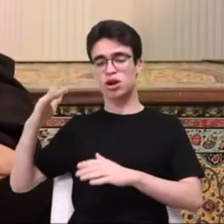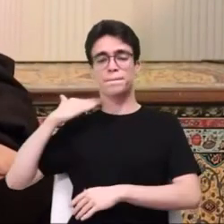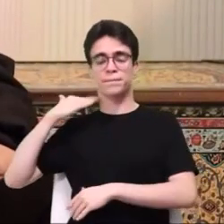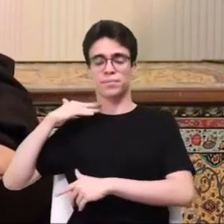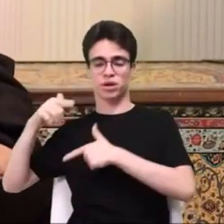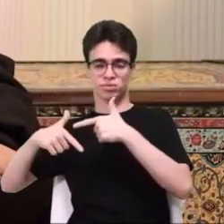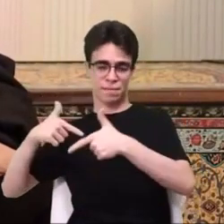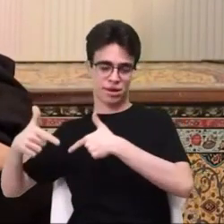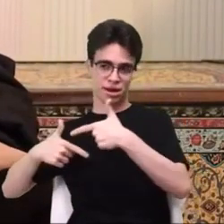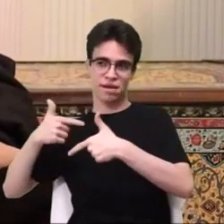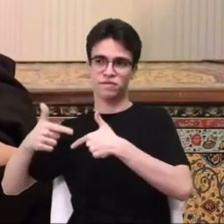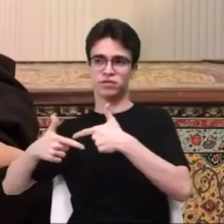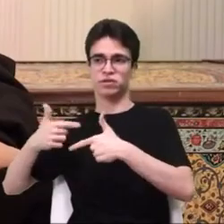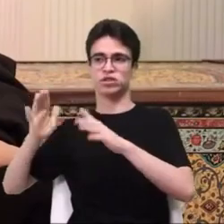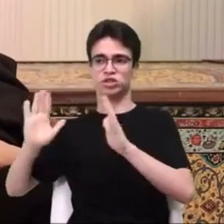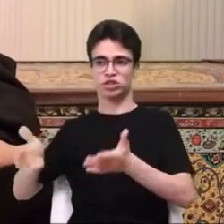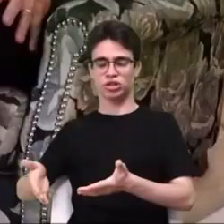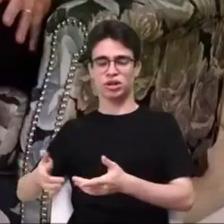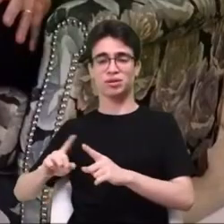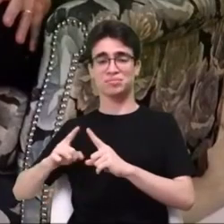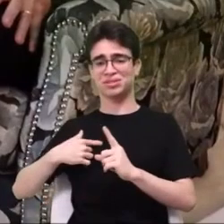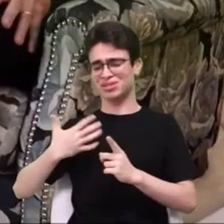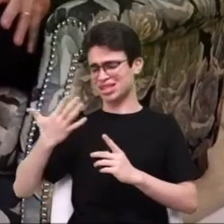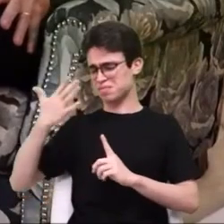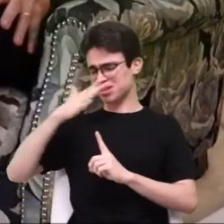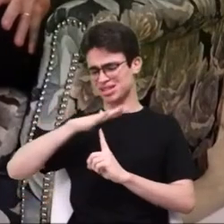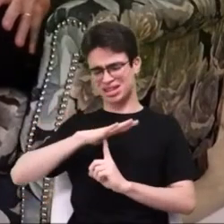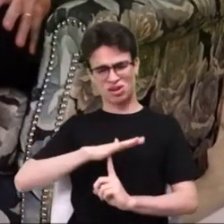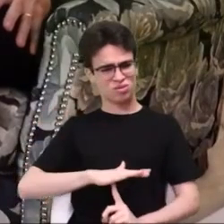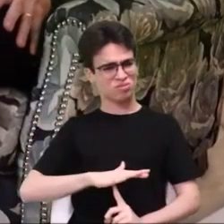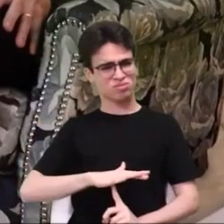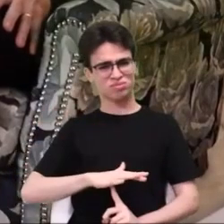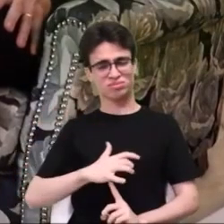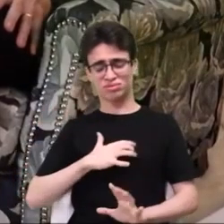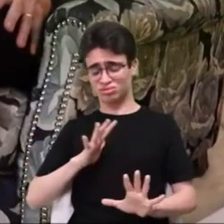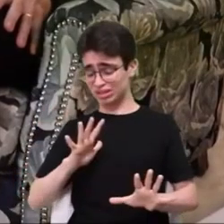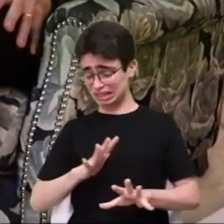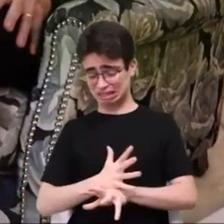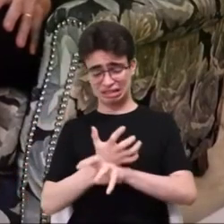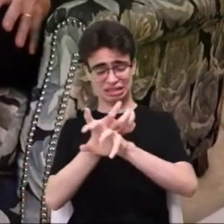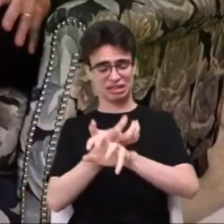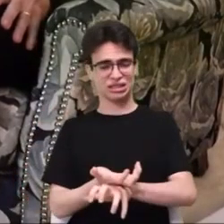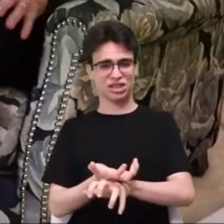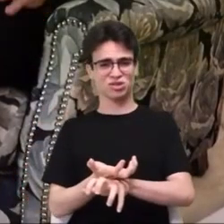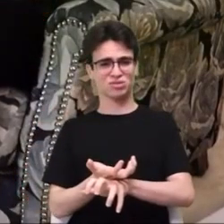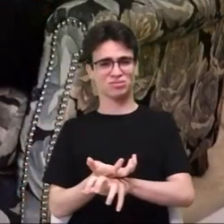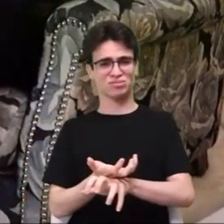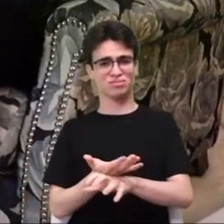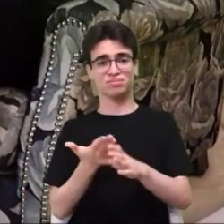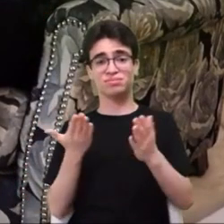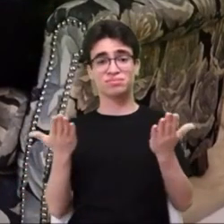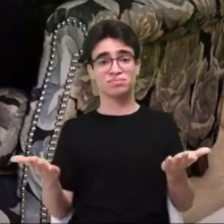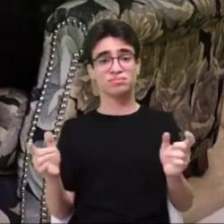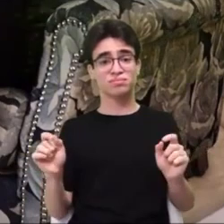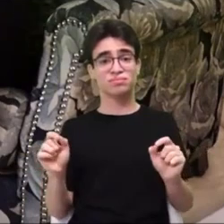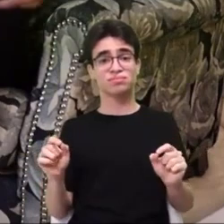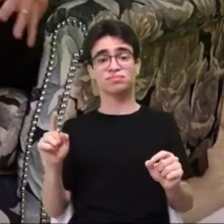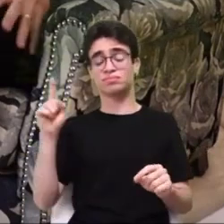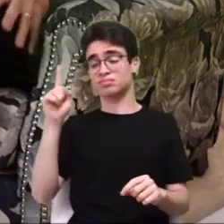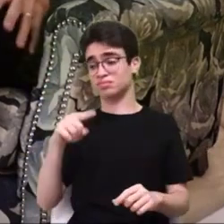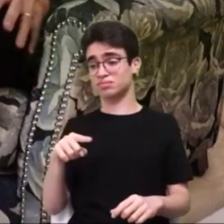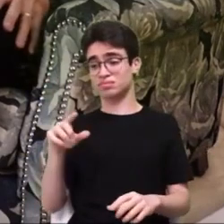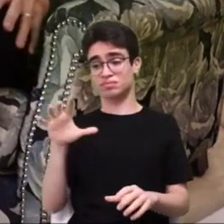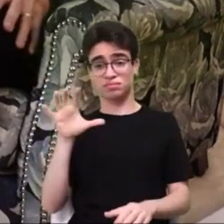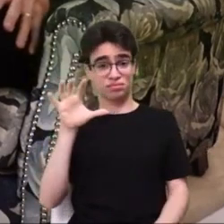banco naquele tempo, entrei em depressão, entrei num deserto. Tá. Então, esse